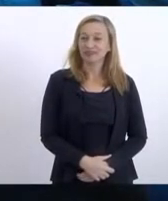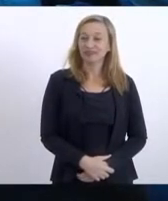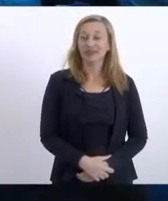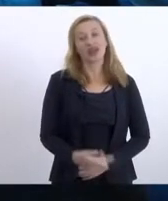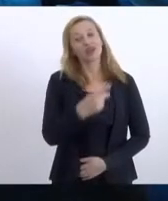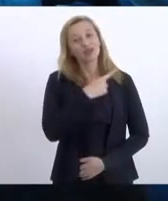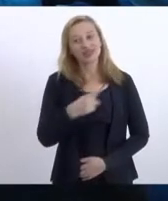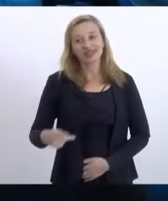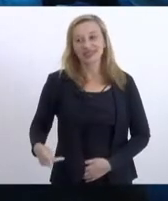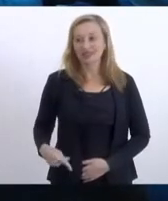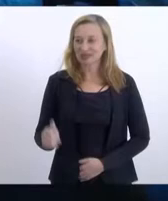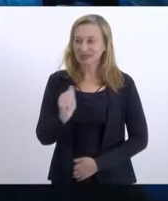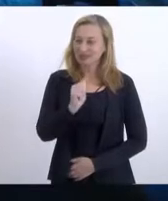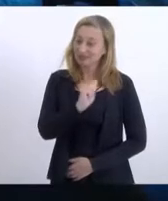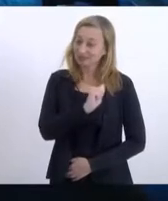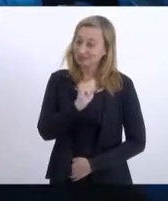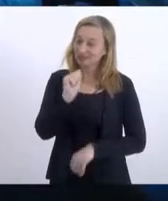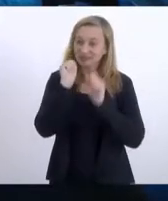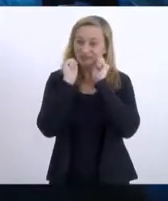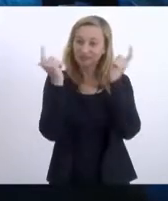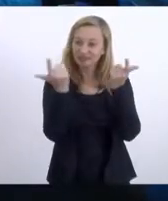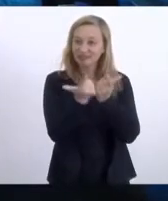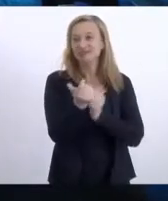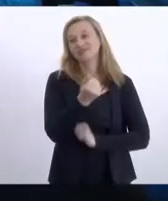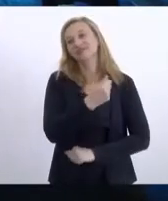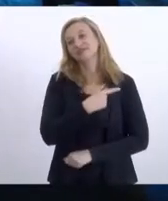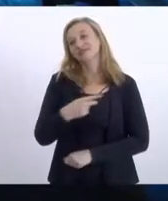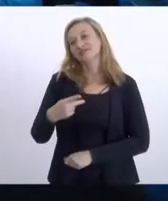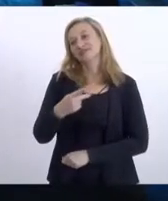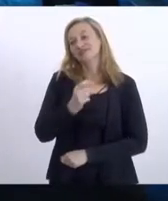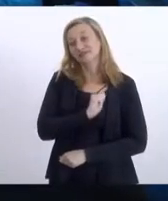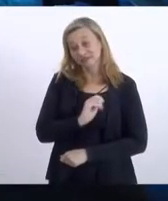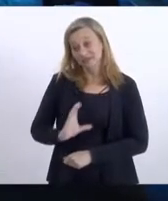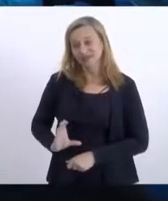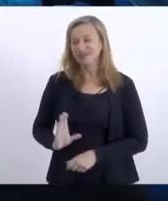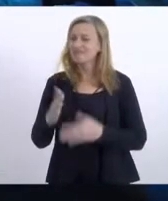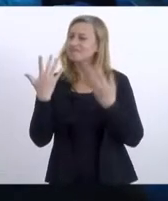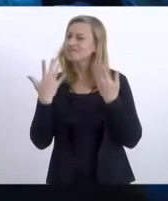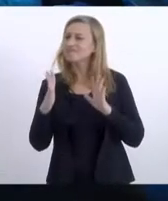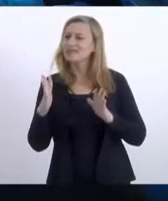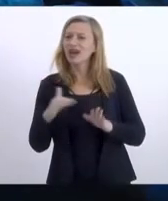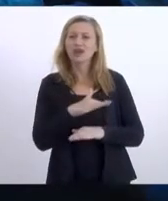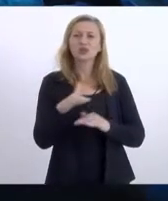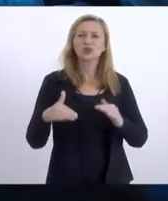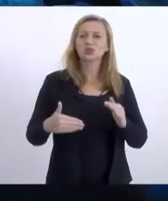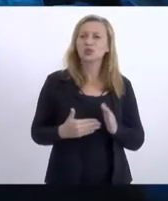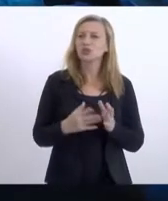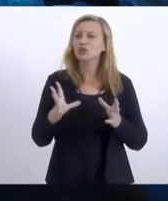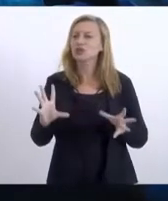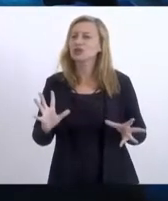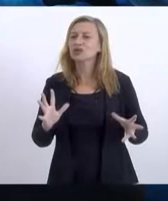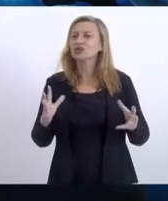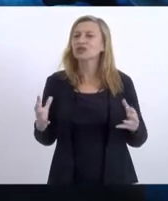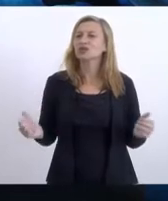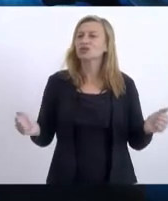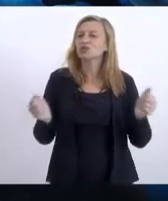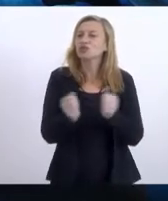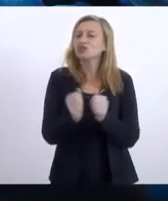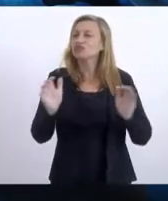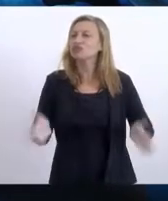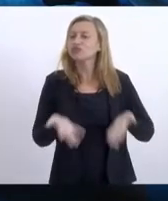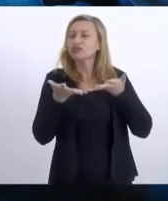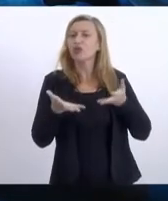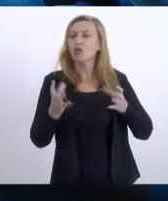Presidente da Alerge, André Siciliano, parabenizar os demais, todos integrantes dessa iniciativa. O Clube